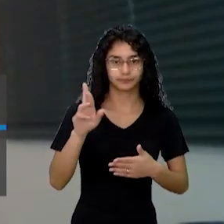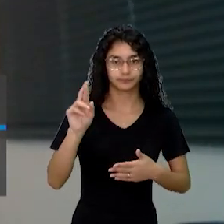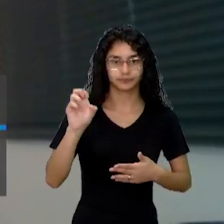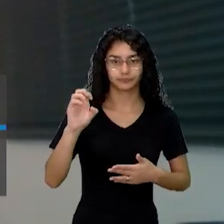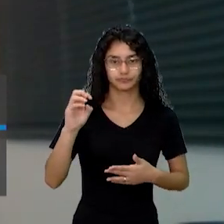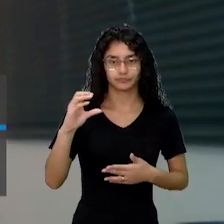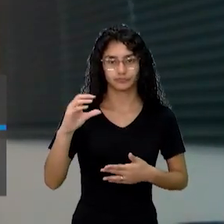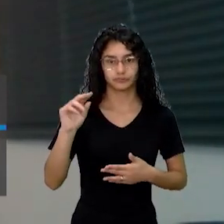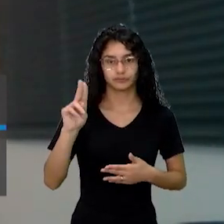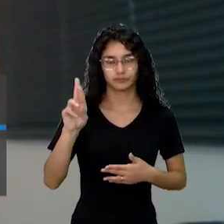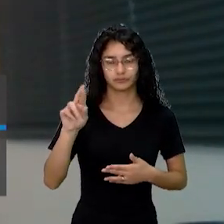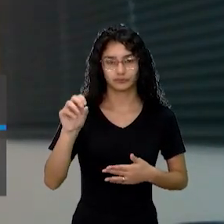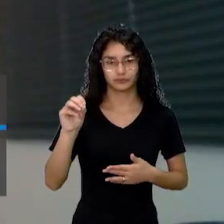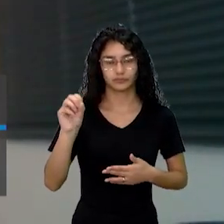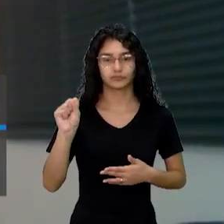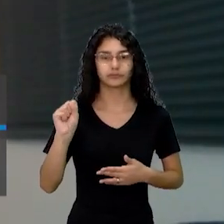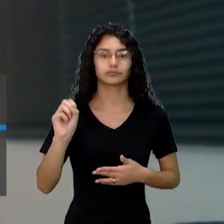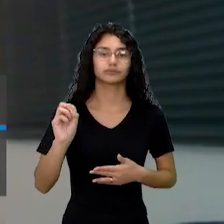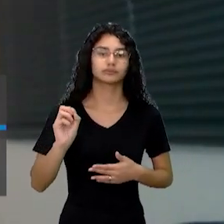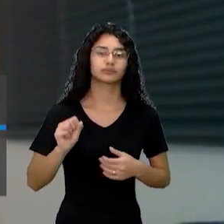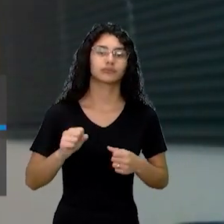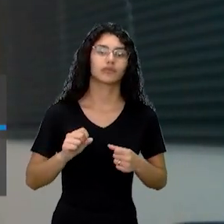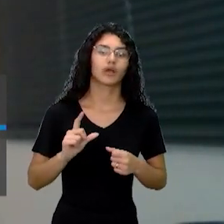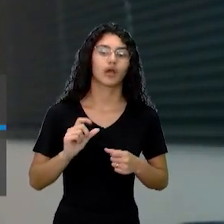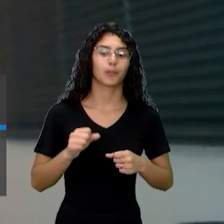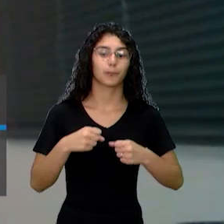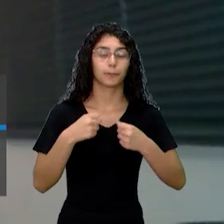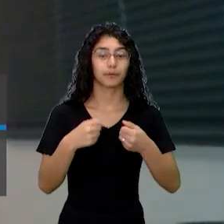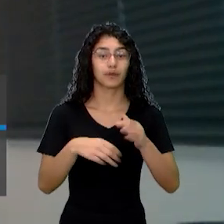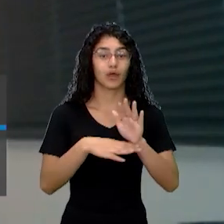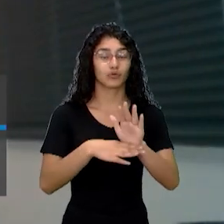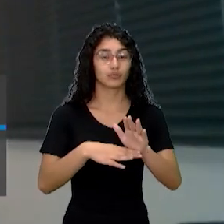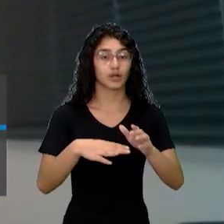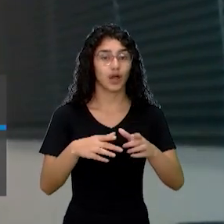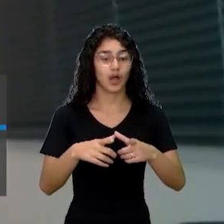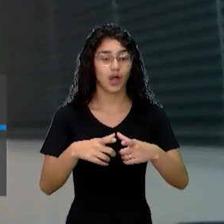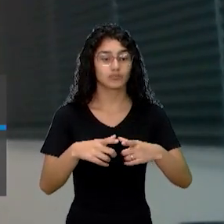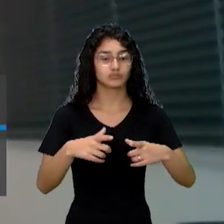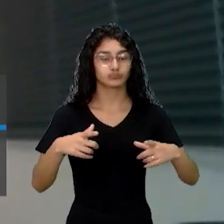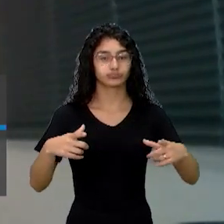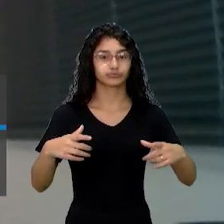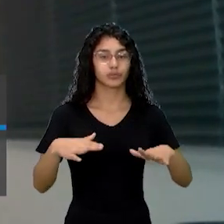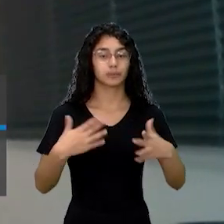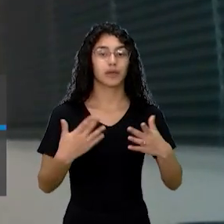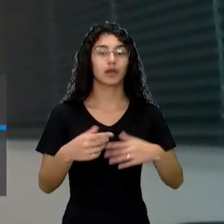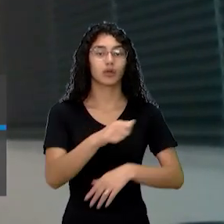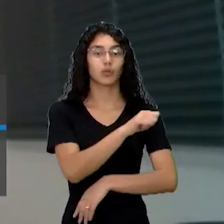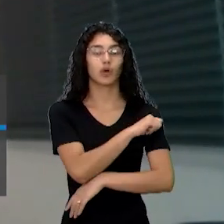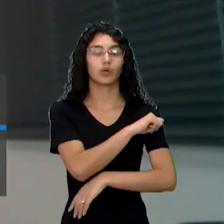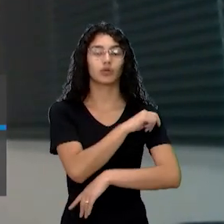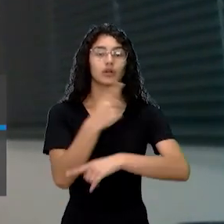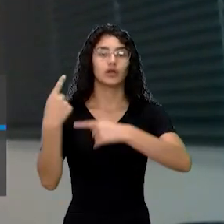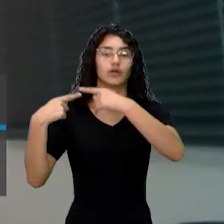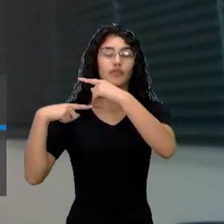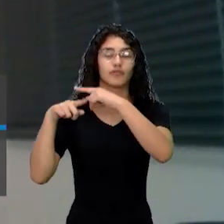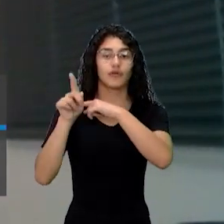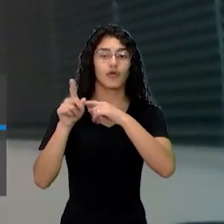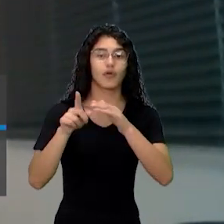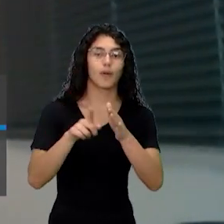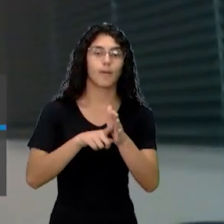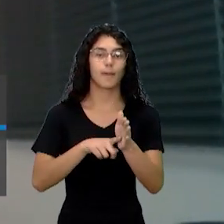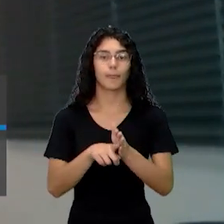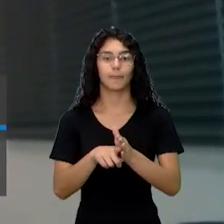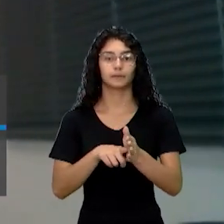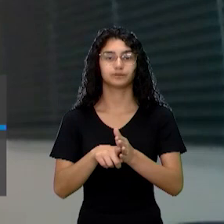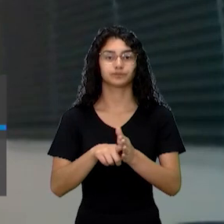ideia do professor da sala de recursos é poder oferecer espaço para que aquele estudante desenvolva projetos de pesquisa que sejam